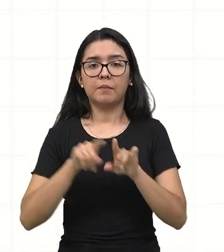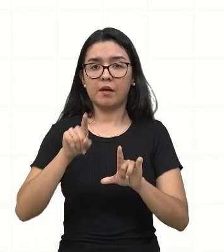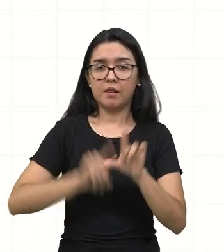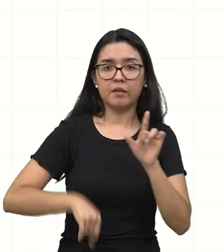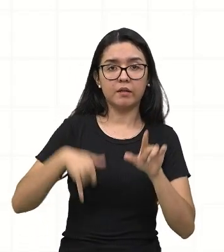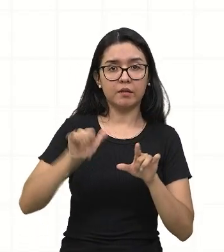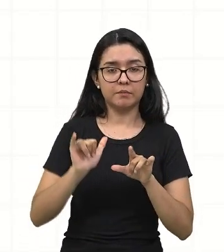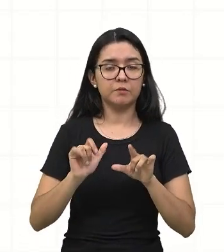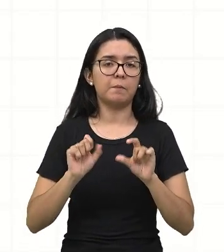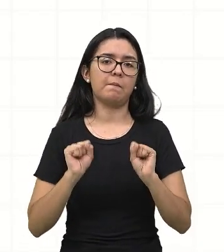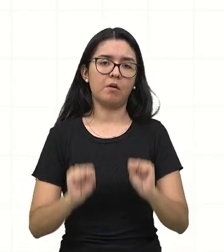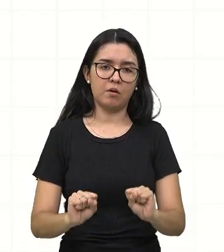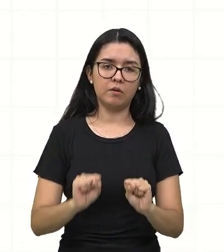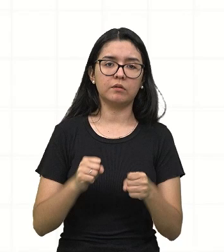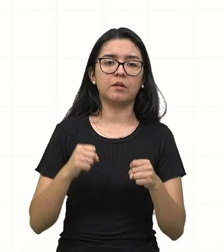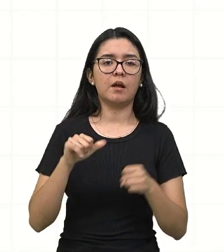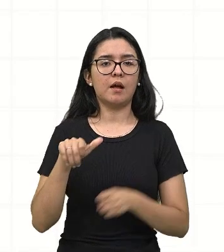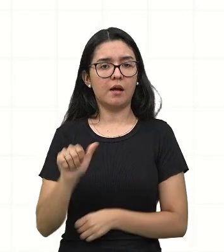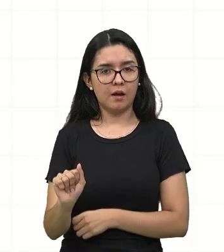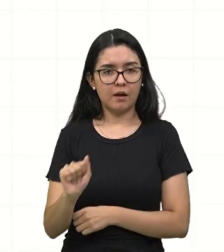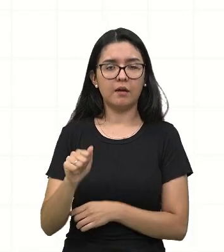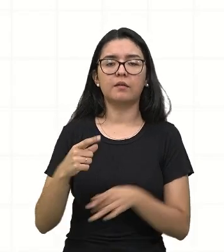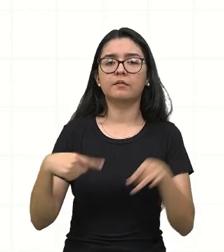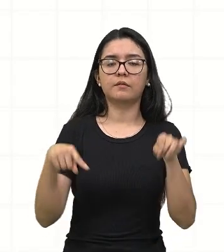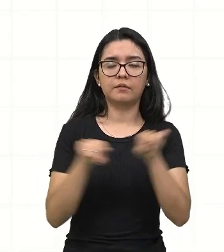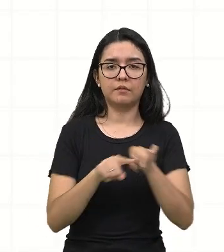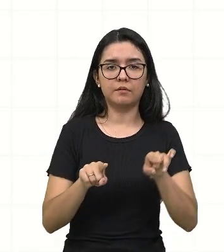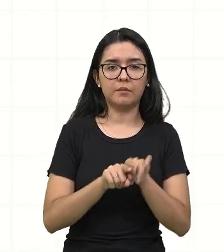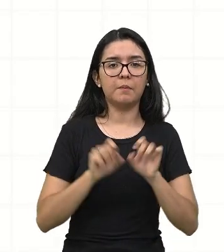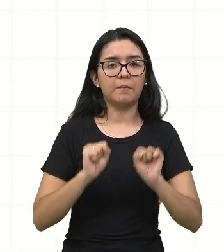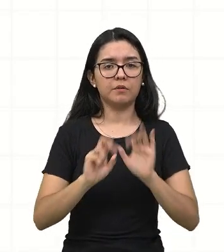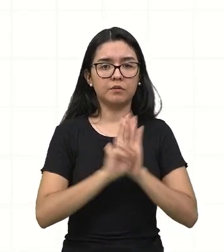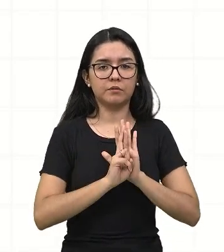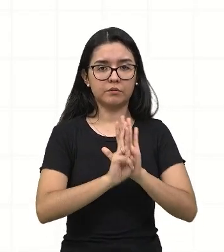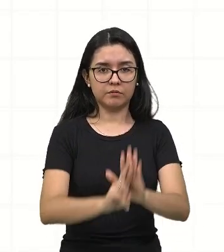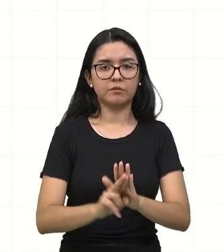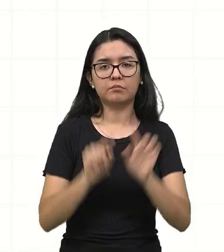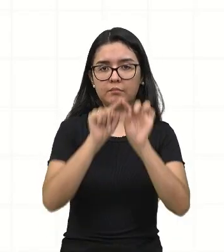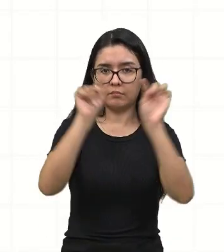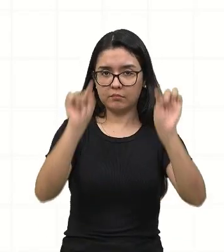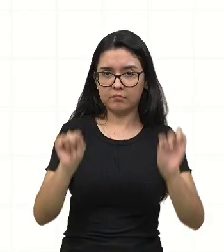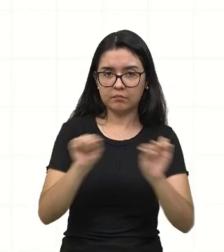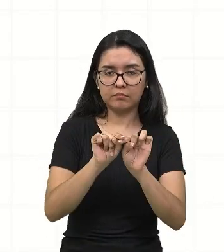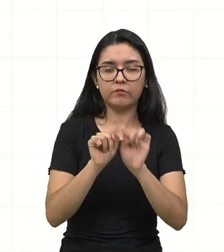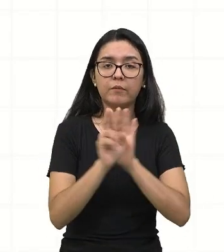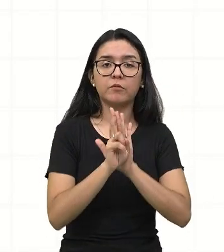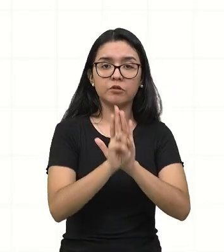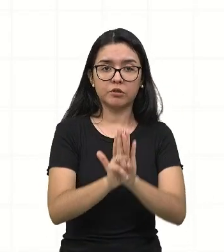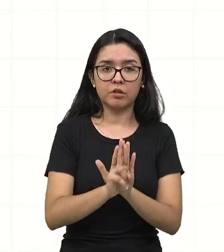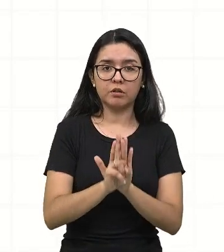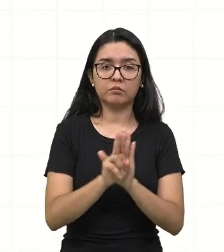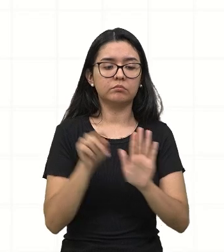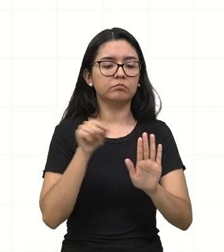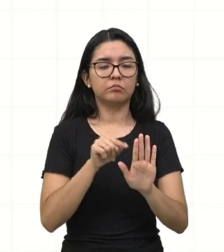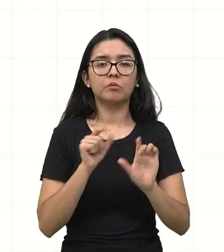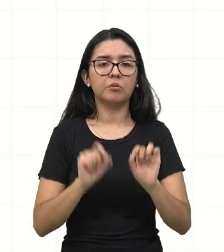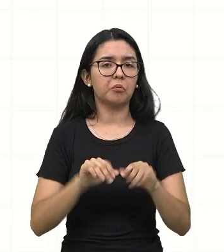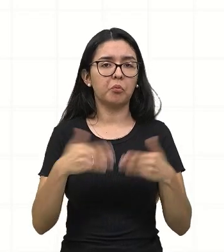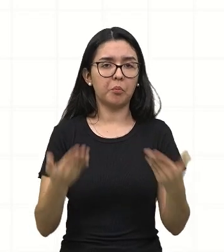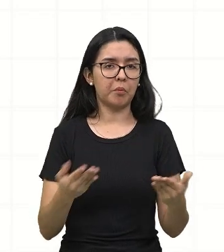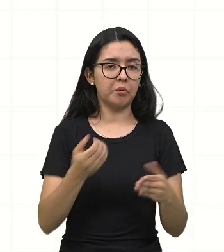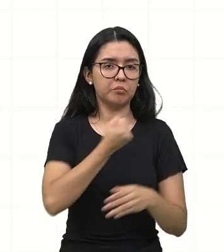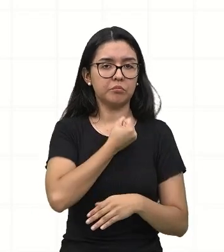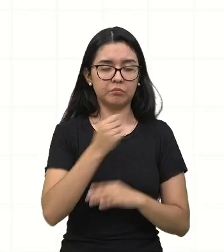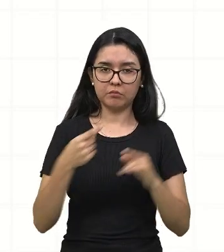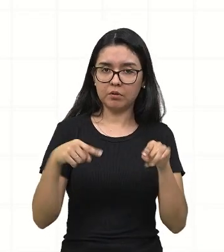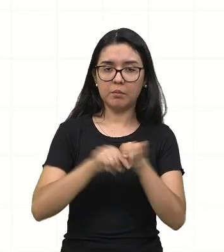letra Y? Posso. Por uma letra A? Também. Posso representar por um quadradinho, que vai indicar um termo desconhecido? Também,